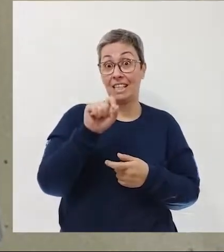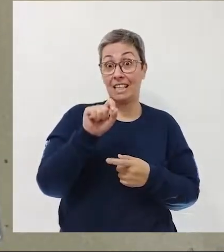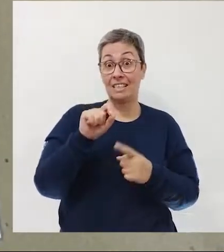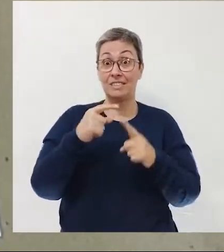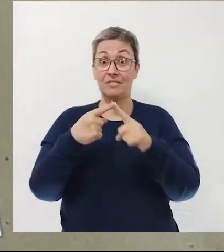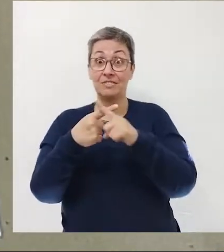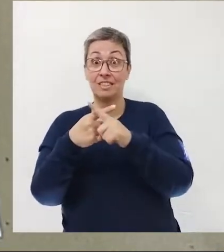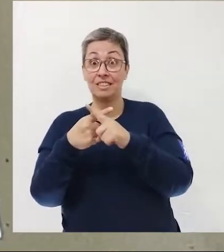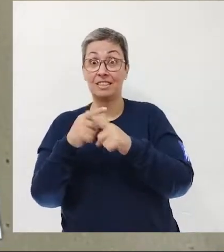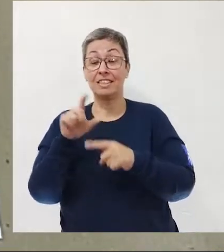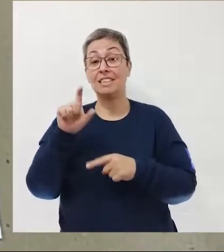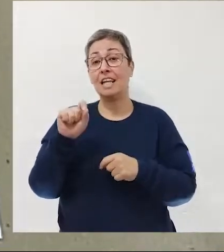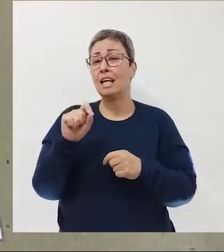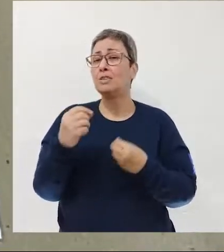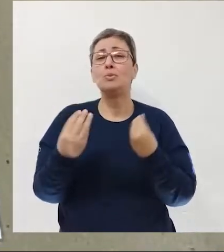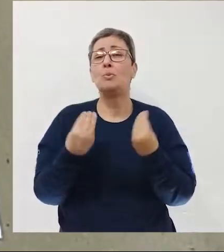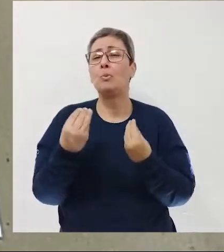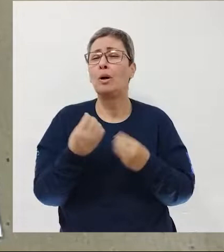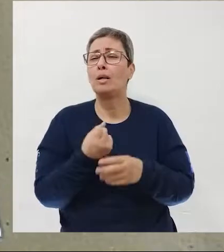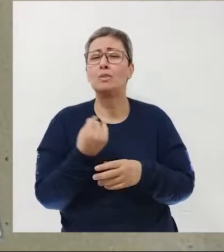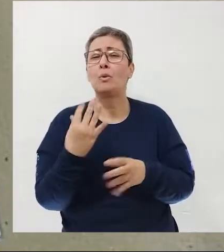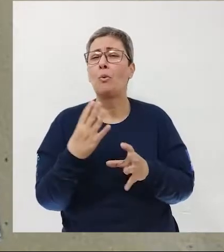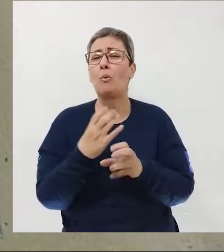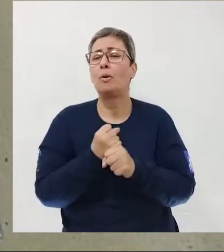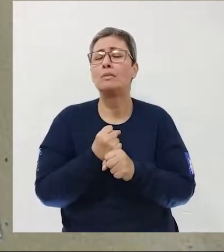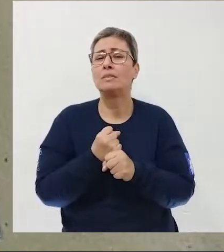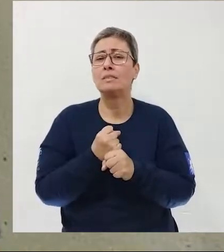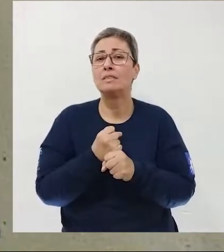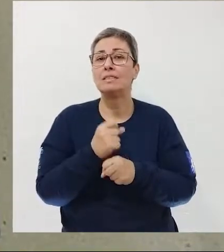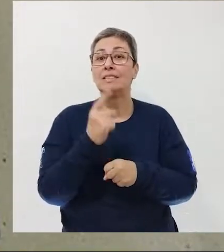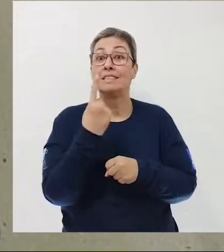10 vezes 10, quanto que dá mesmo?